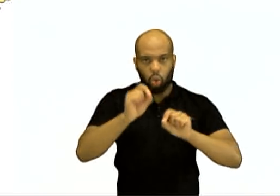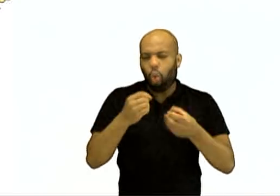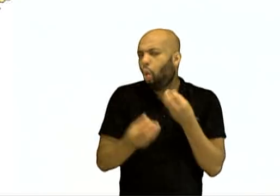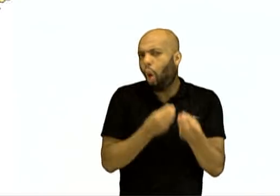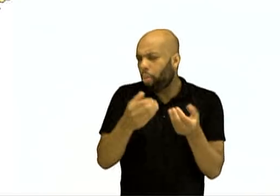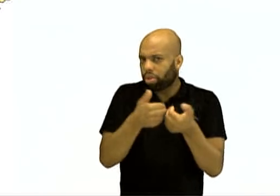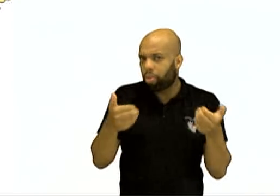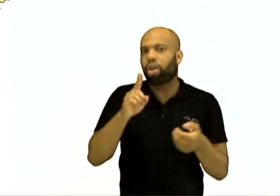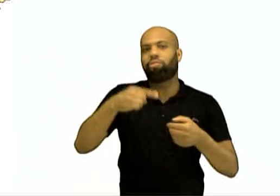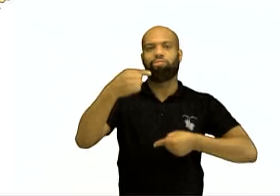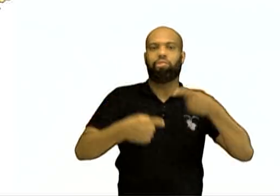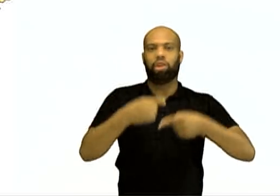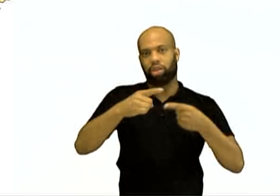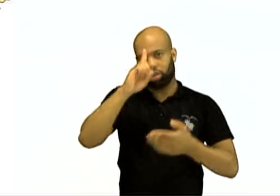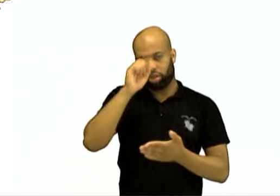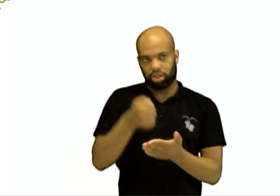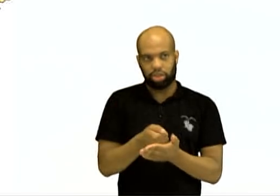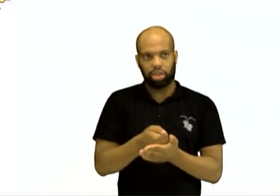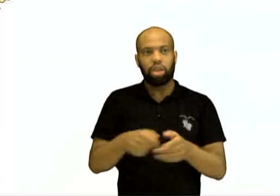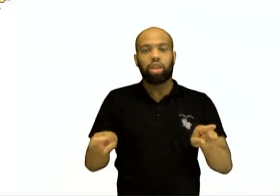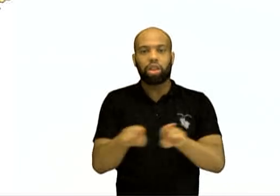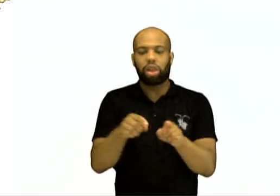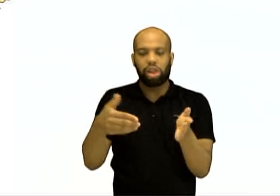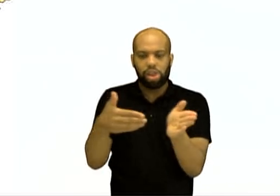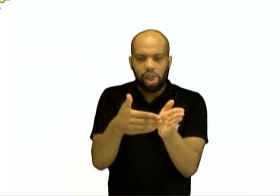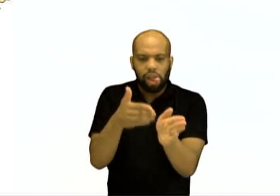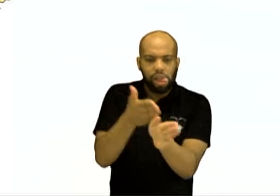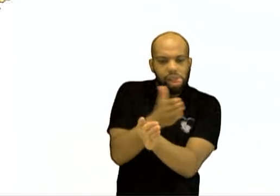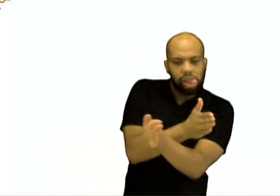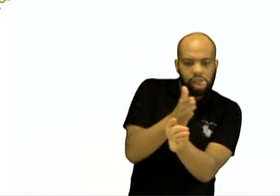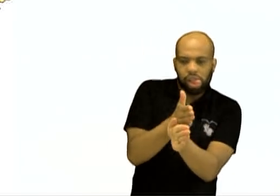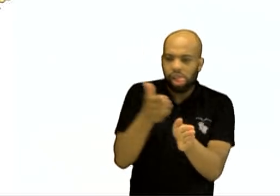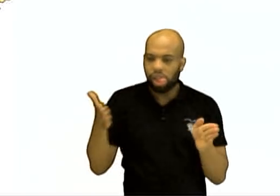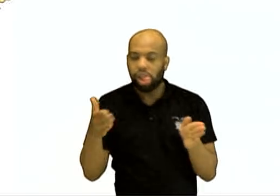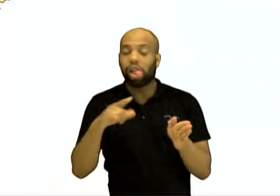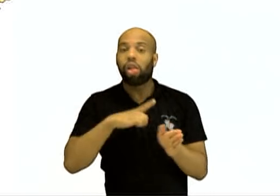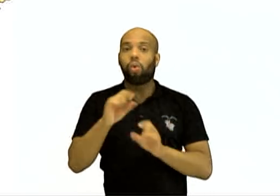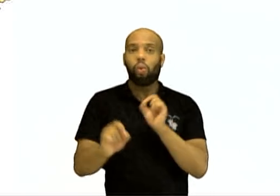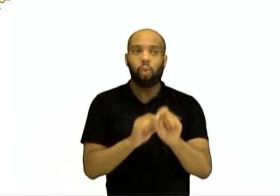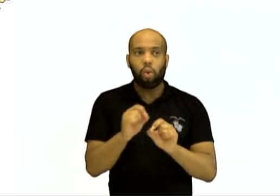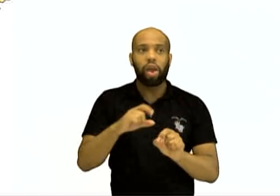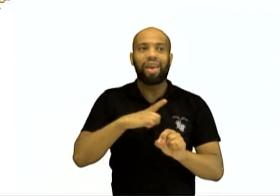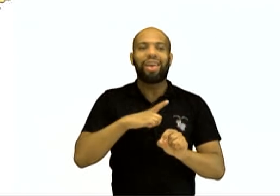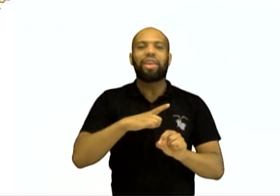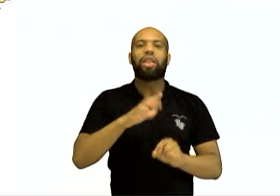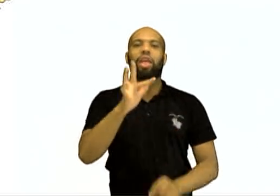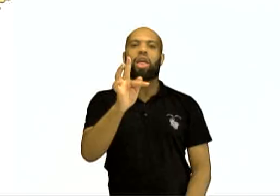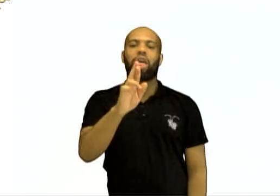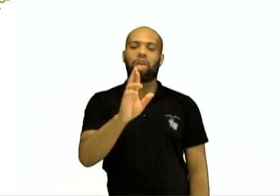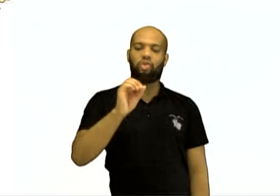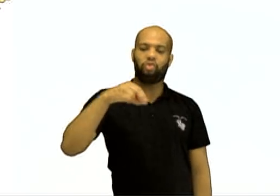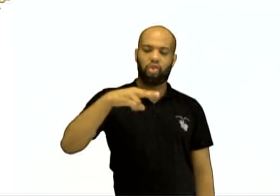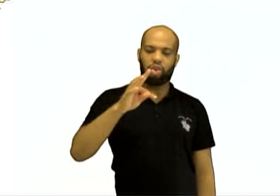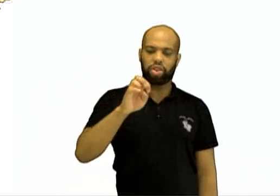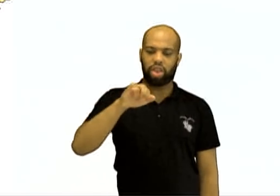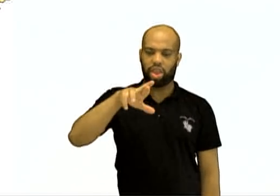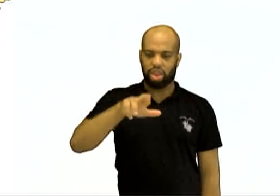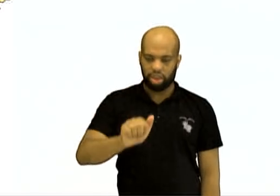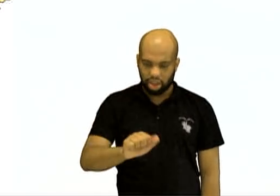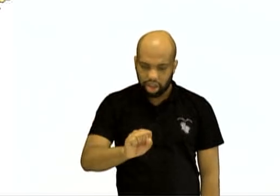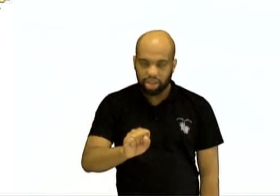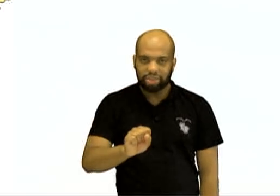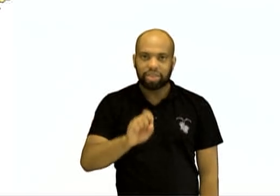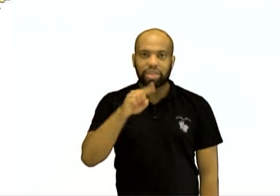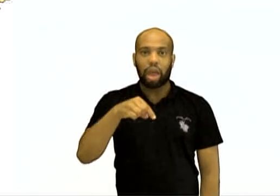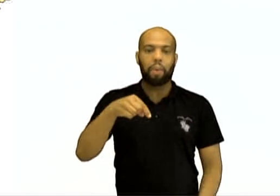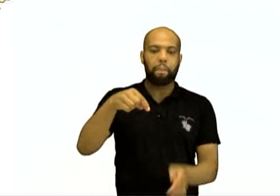politicamente. As fronteiras já são algo mais amplo. Elas estão relacionadas com a divisão entre os países. O Brasil, por exemplo,